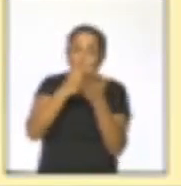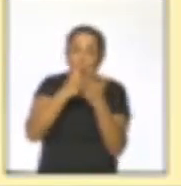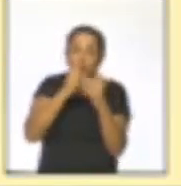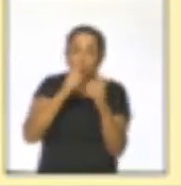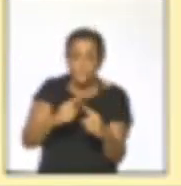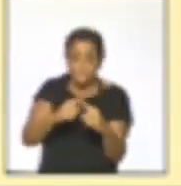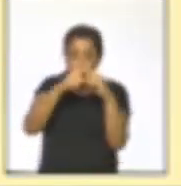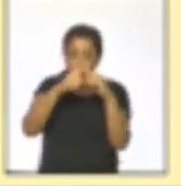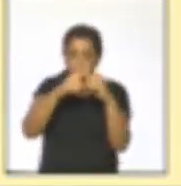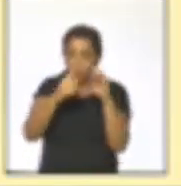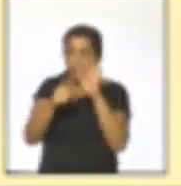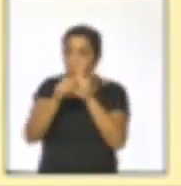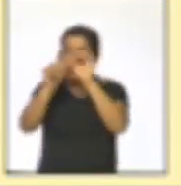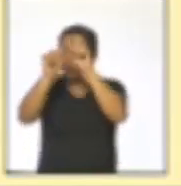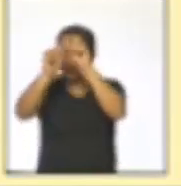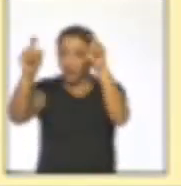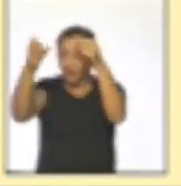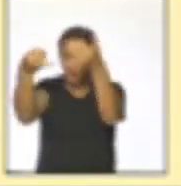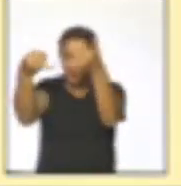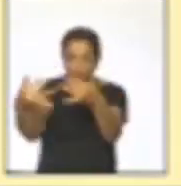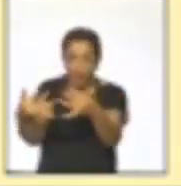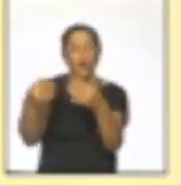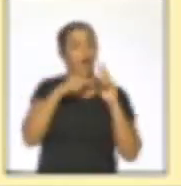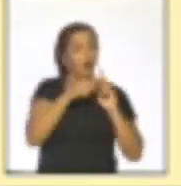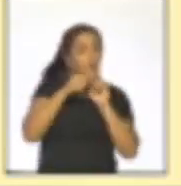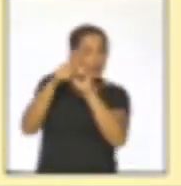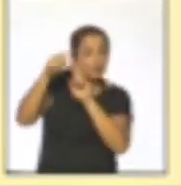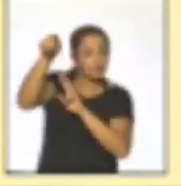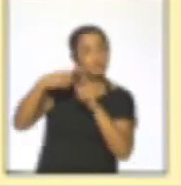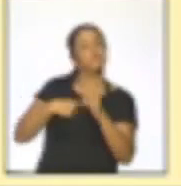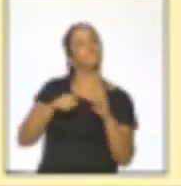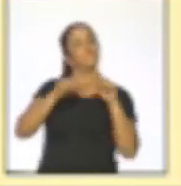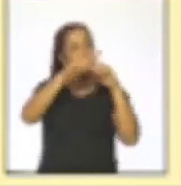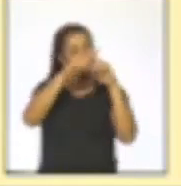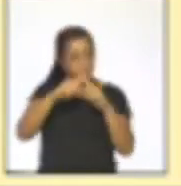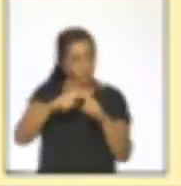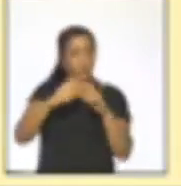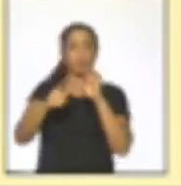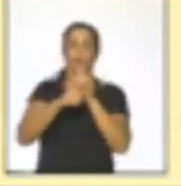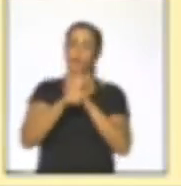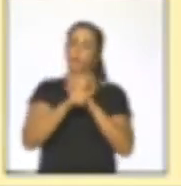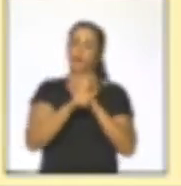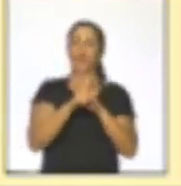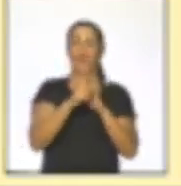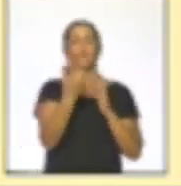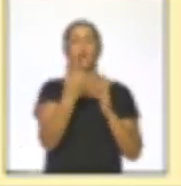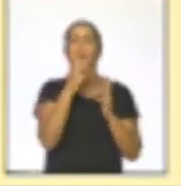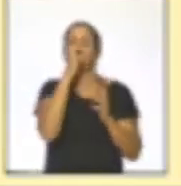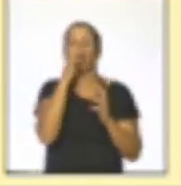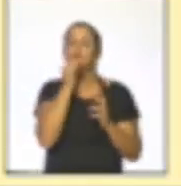índice. Só que como aqui é uma raiz quadrada, é como se tivesse o quê? Um 2 aqui também.